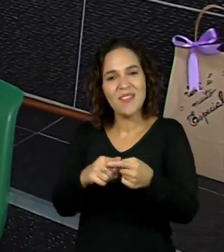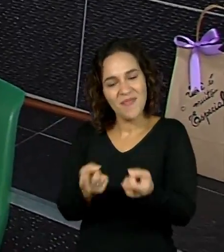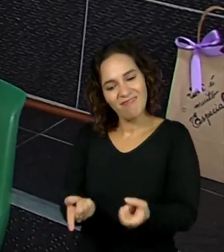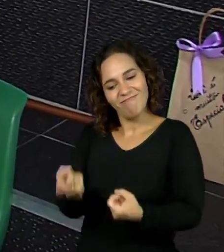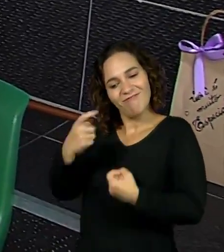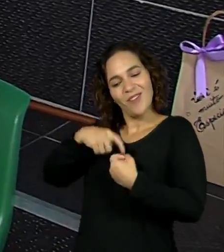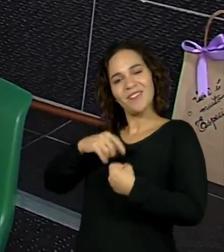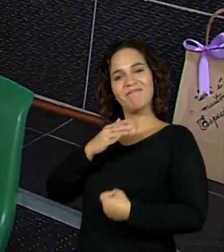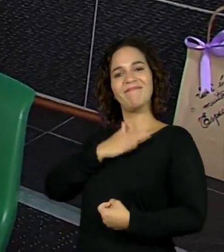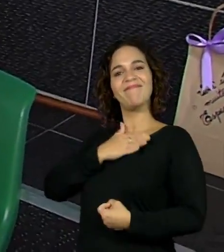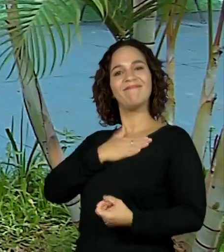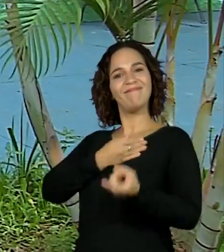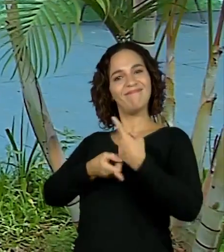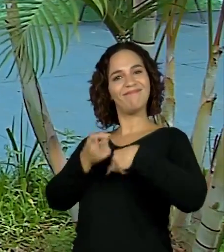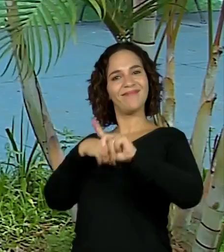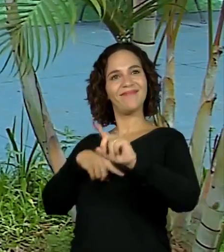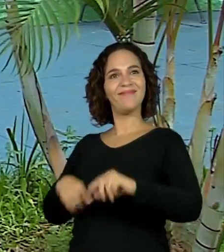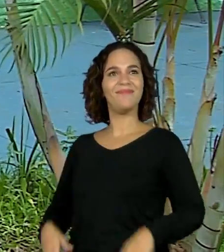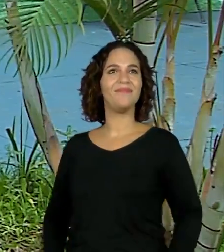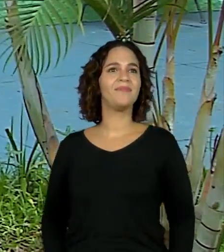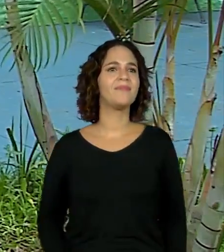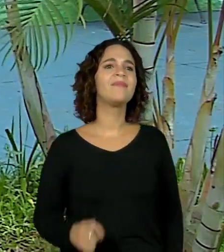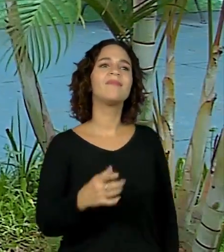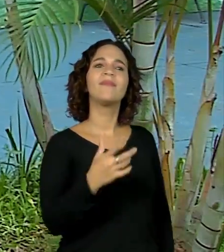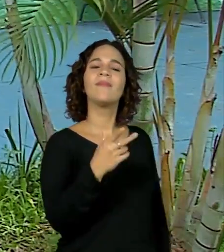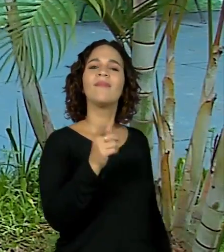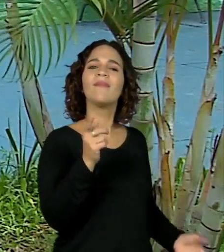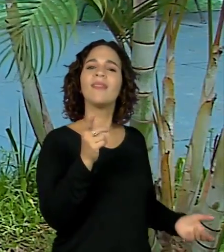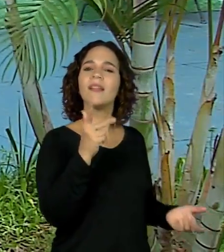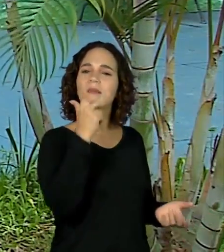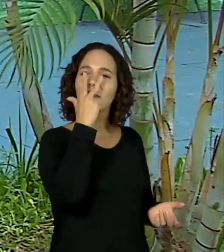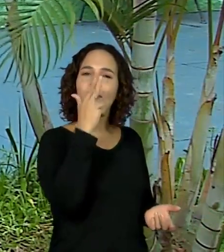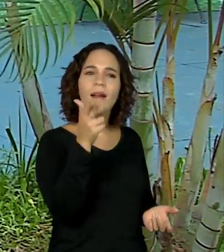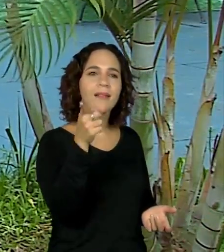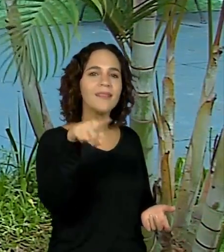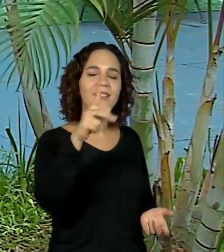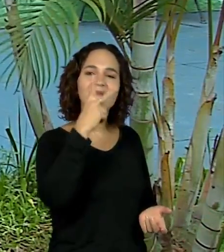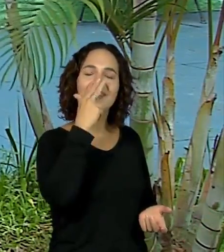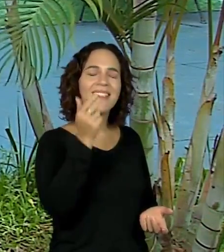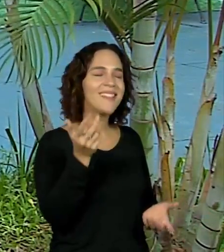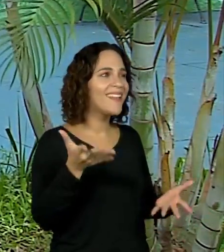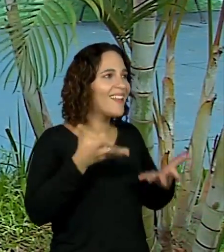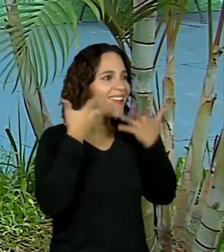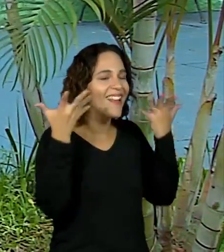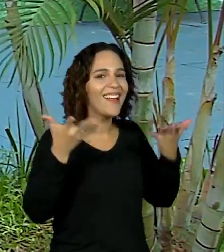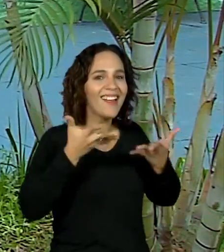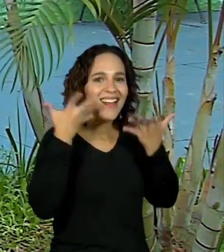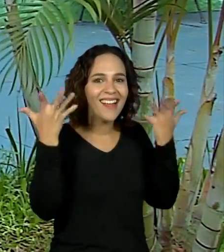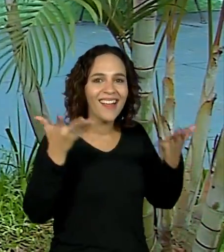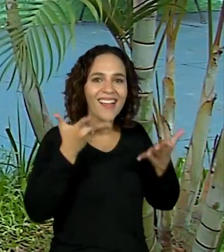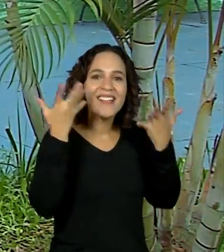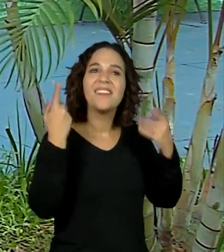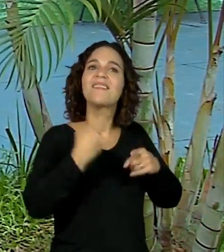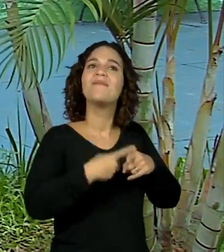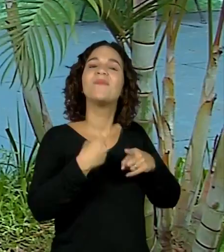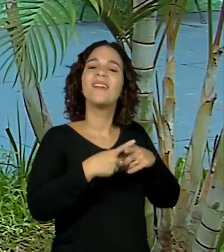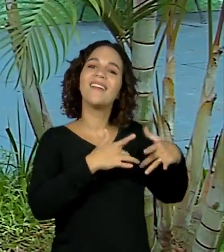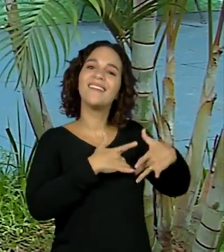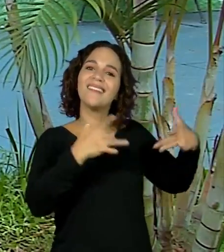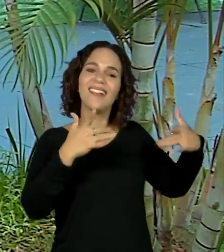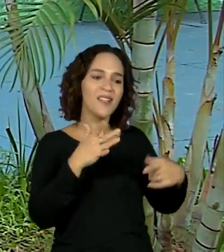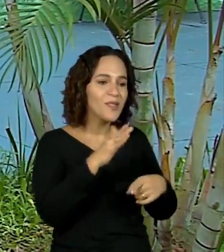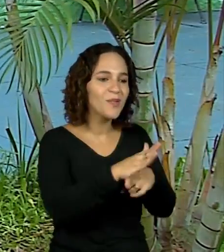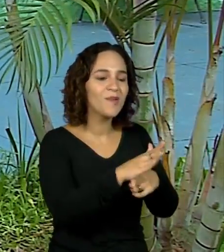recebem. A gente sente eles contagiados assim pela essa questão solidária,